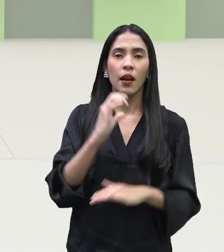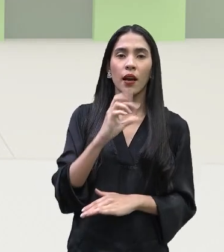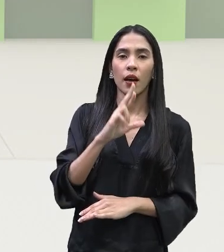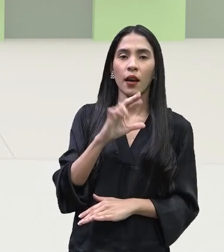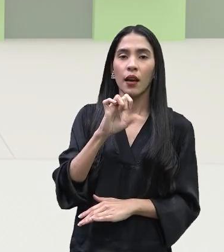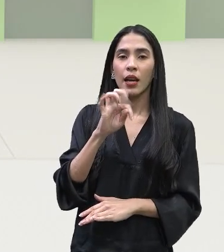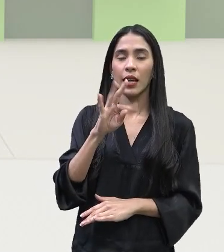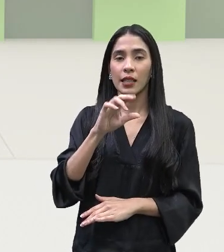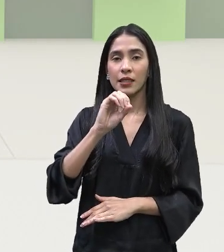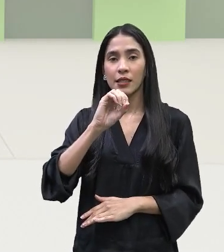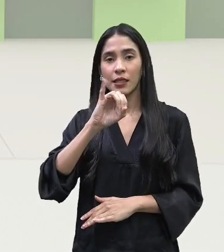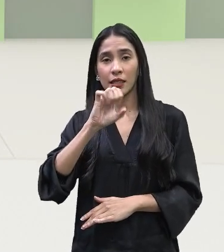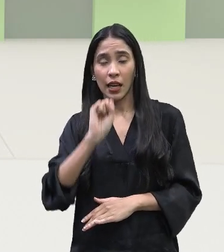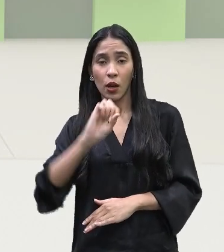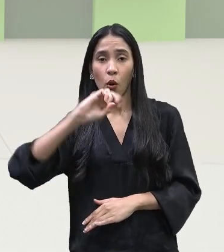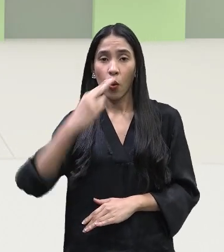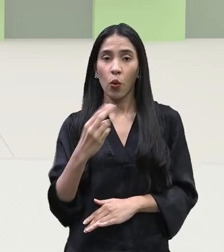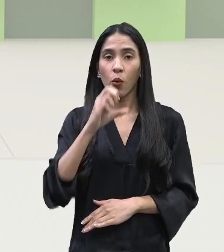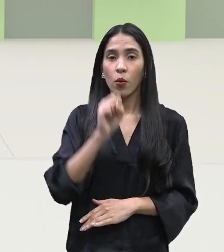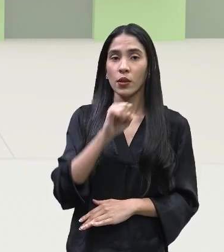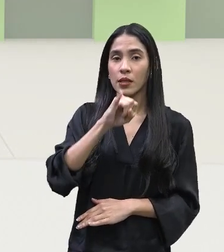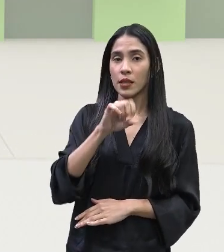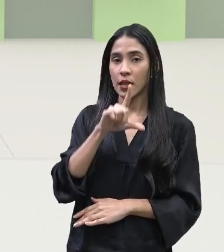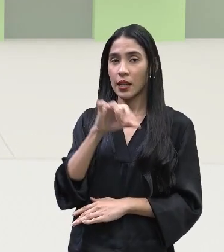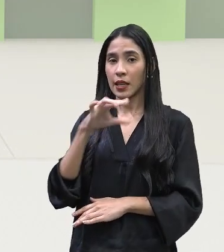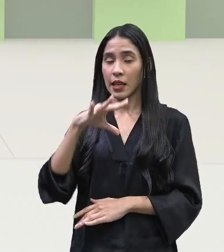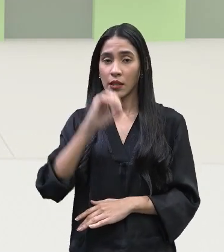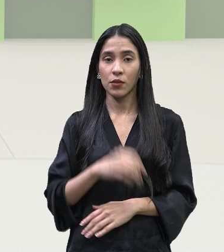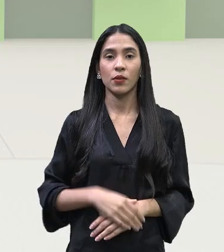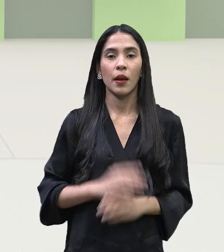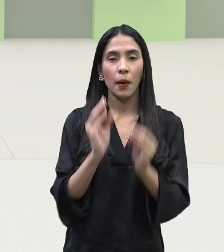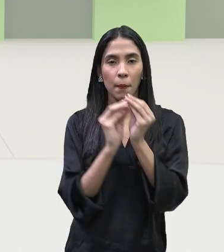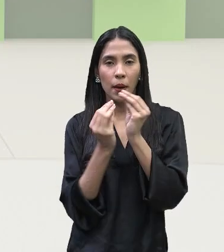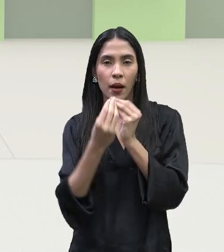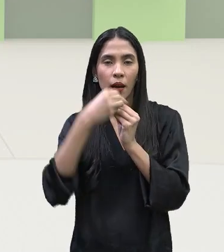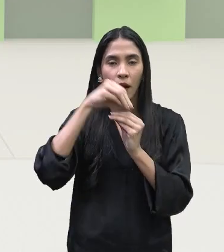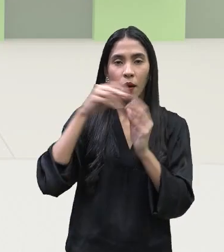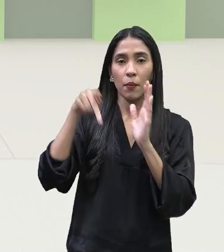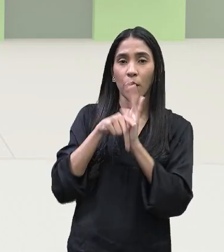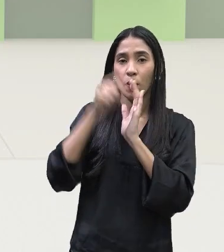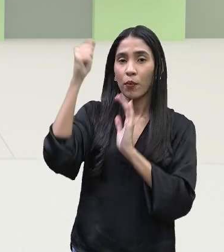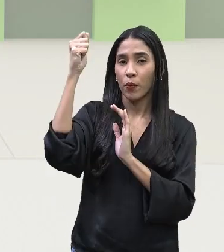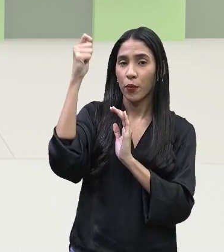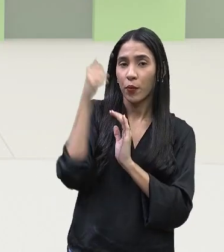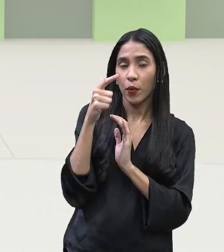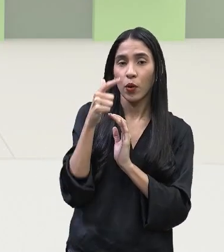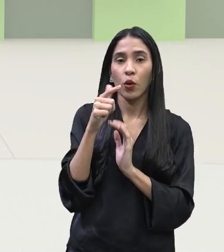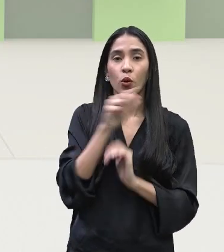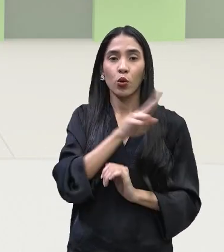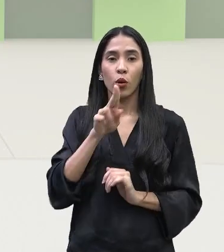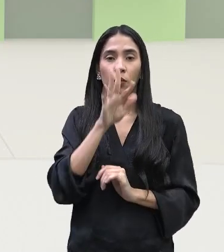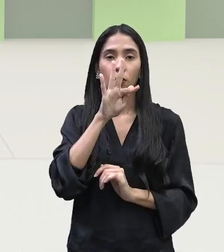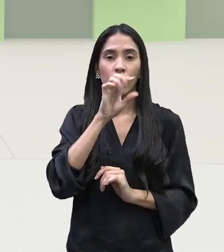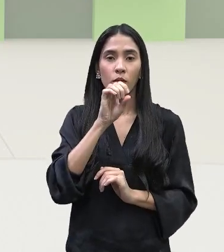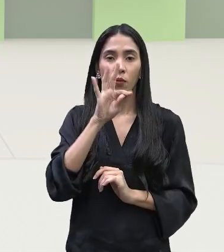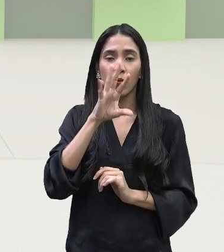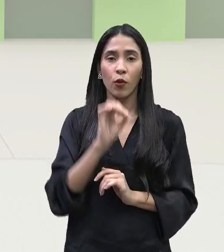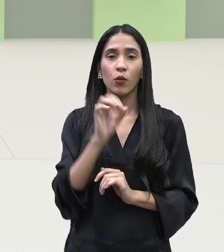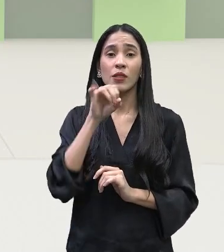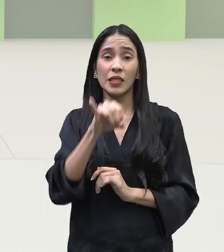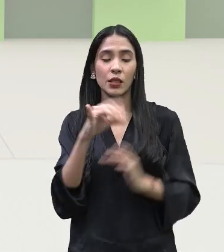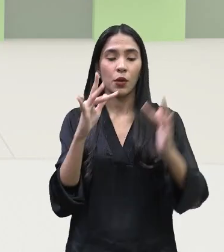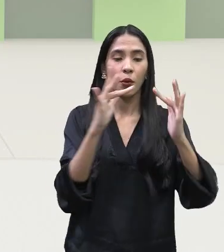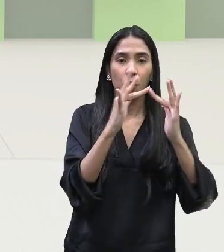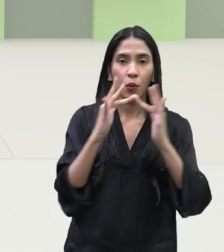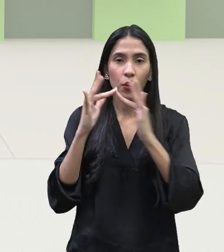de silício, como você vê aqui na imagem. As partículas de luz solar, que são chamadas de fótons, quando entram em contato